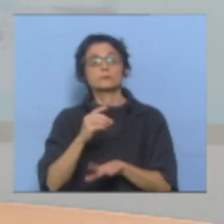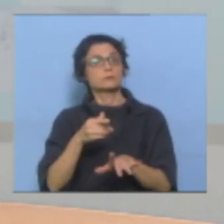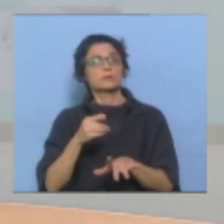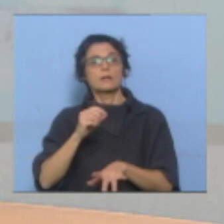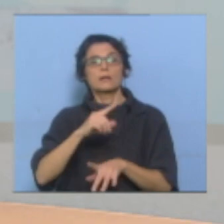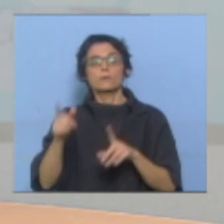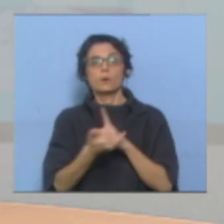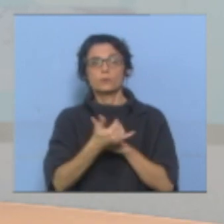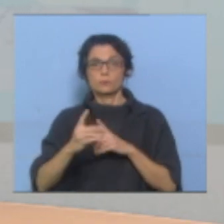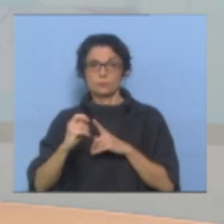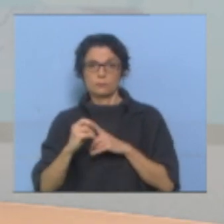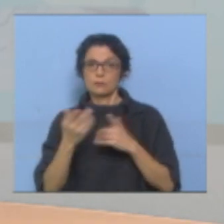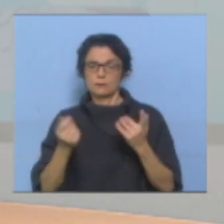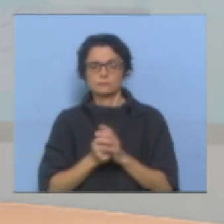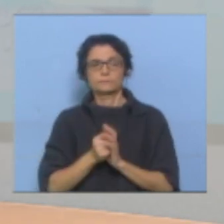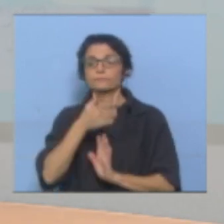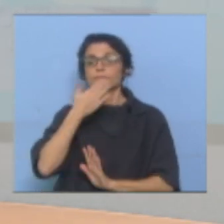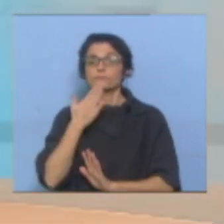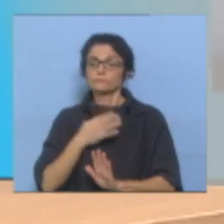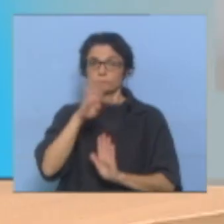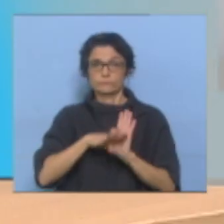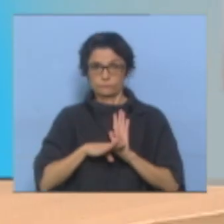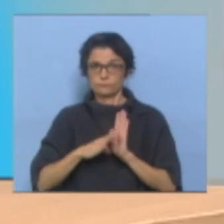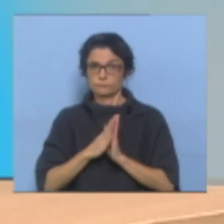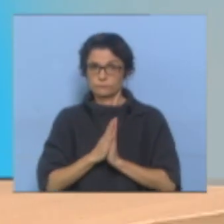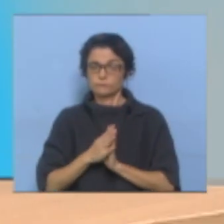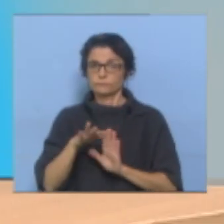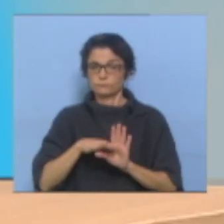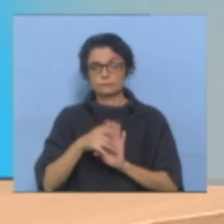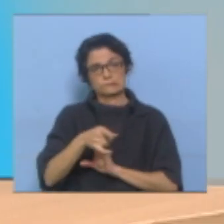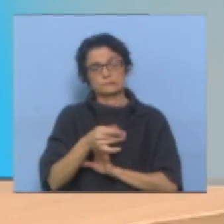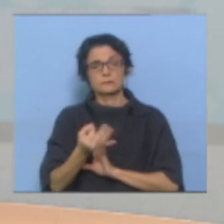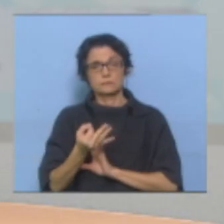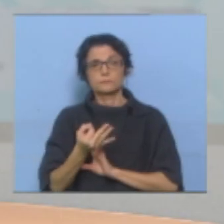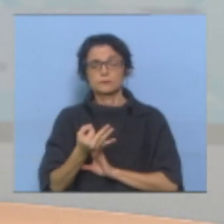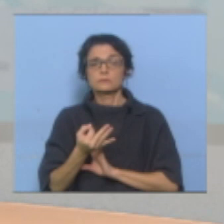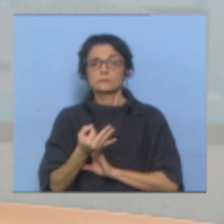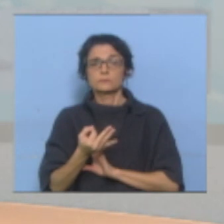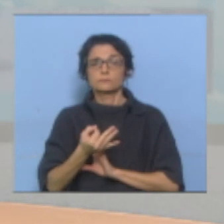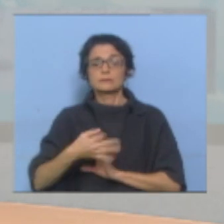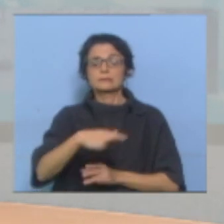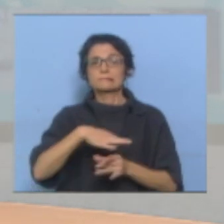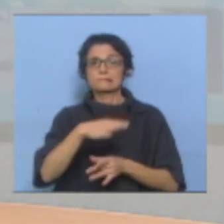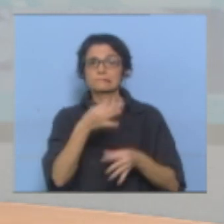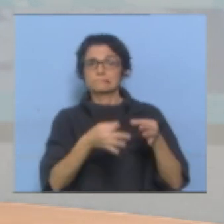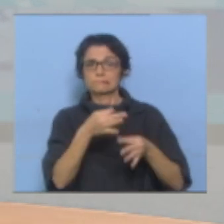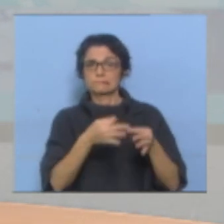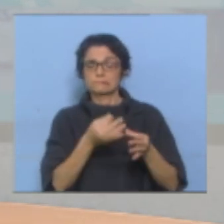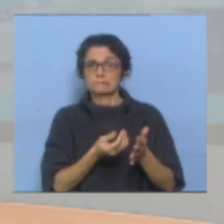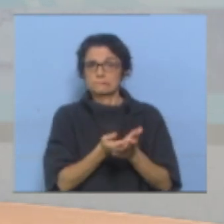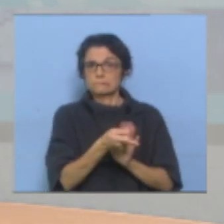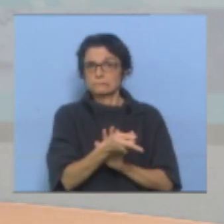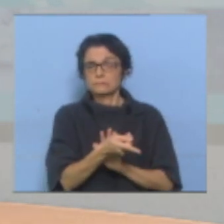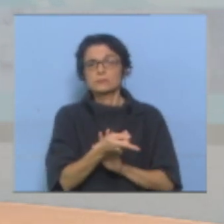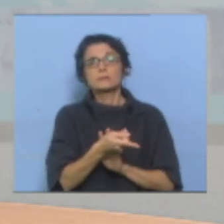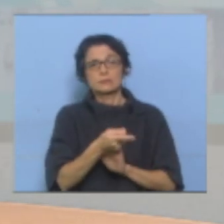uma vez mais aqui entre nós. Esta é uma fragilidade na condução da justiça, podemos dizer, com consequências muito fortes